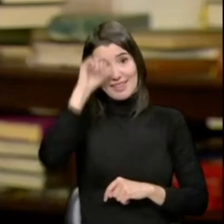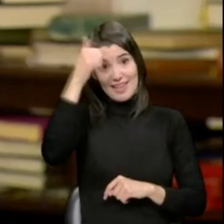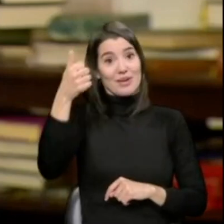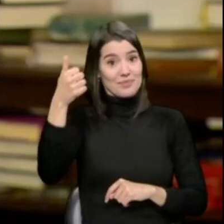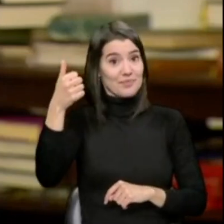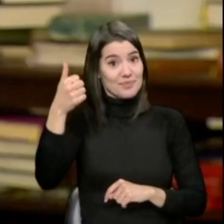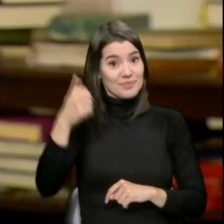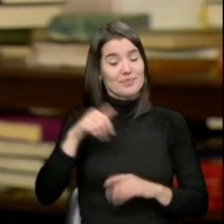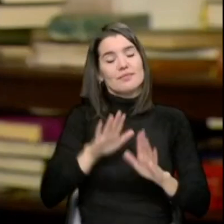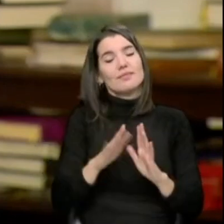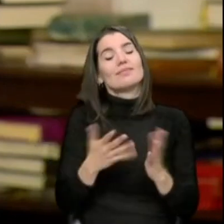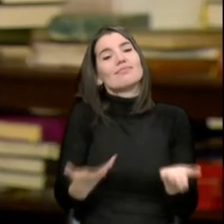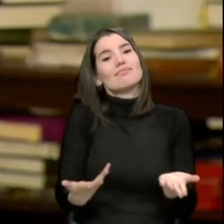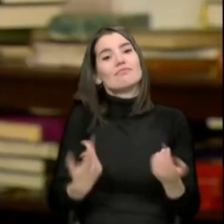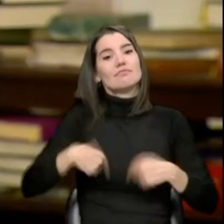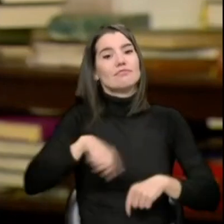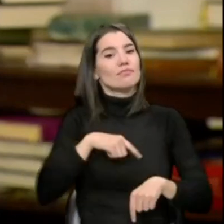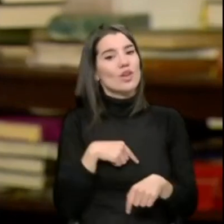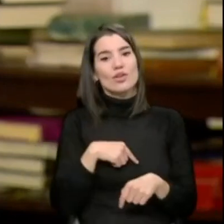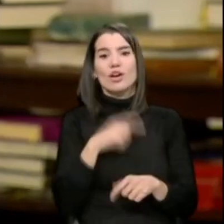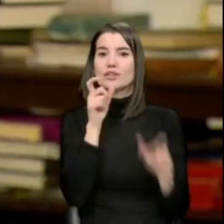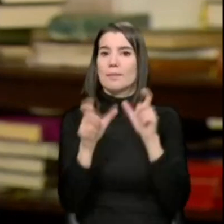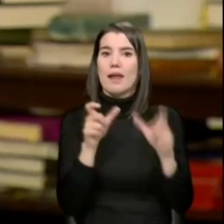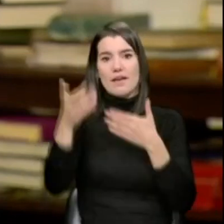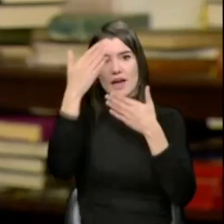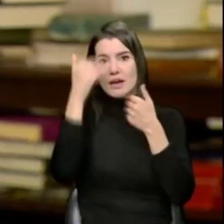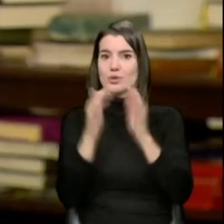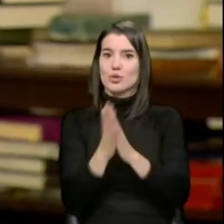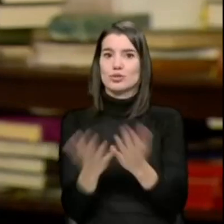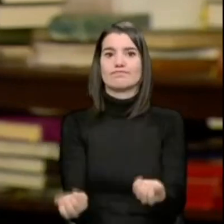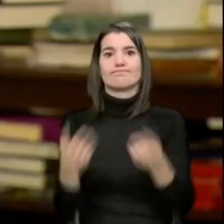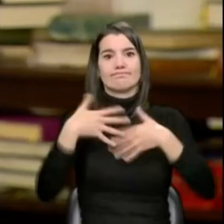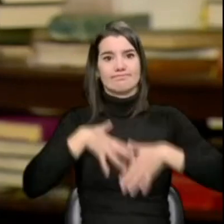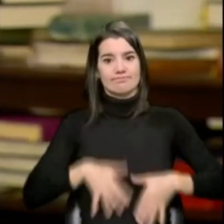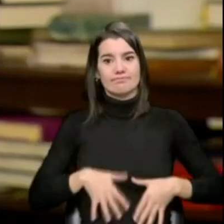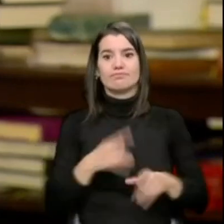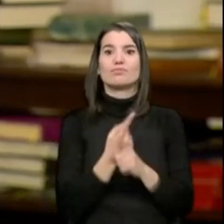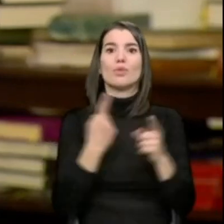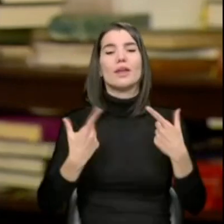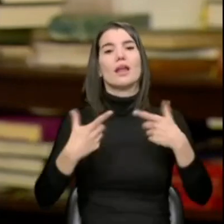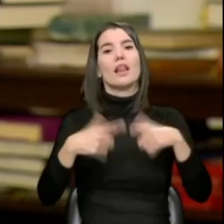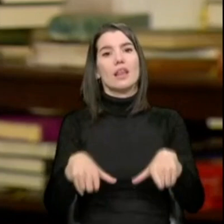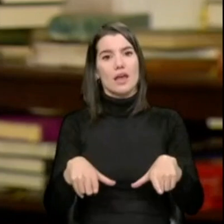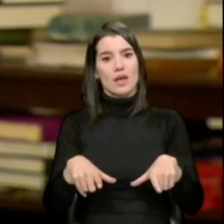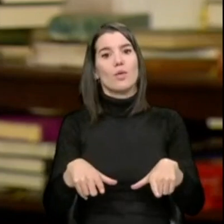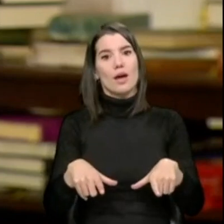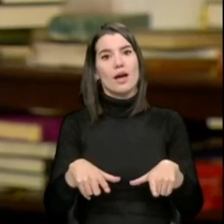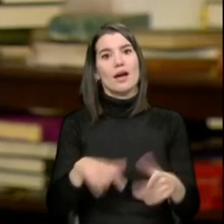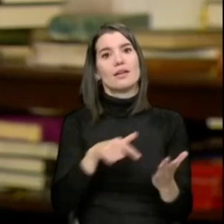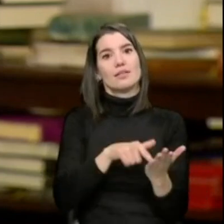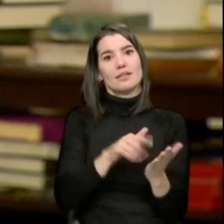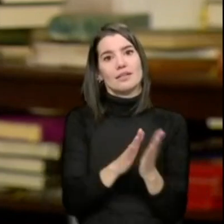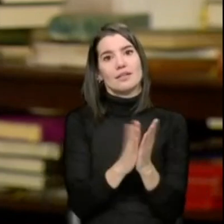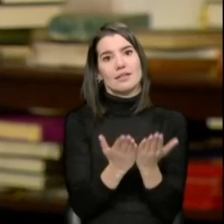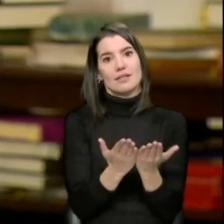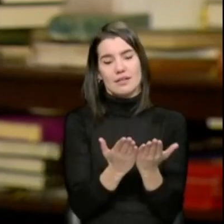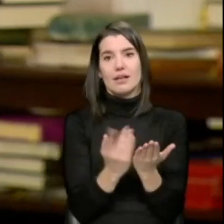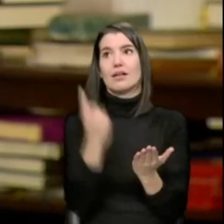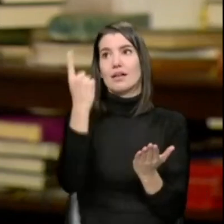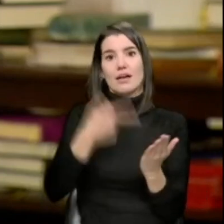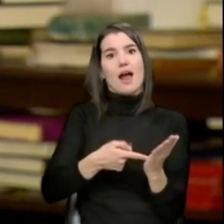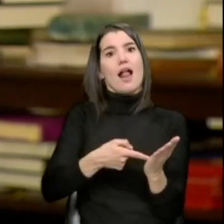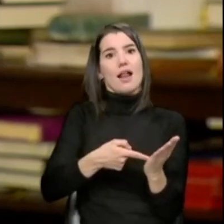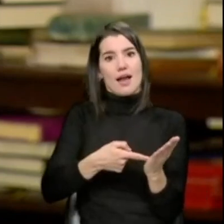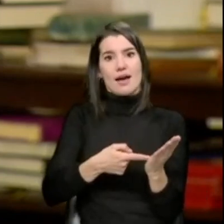nós adotámos toda a terminologia árabe para dentro de nós, porque era a língua que o Alcorão foi revelado e, portanto, houve